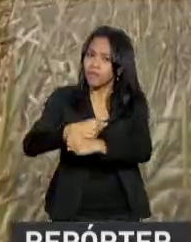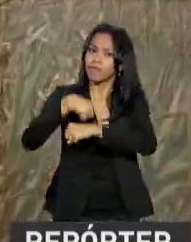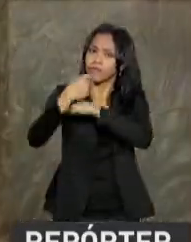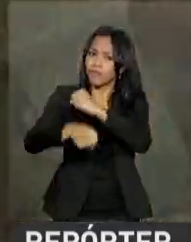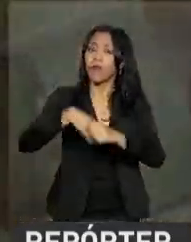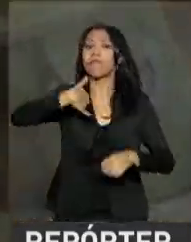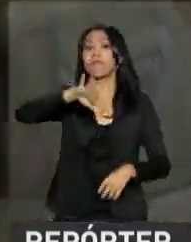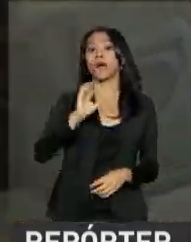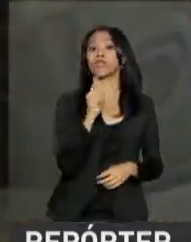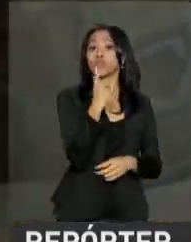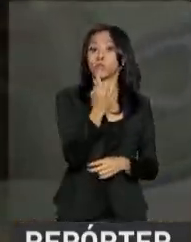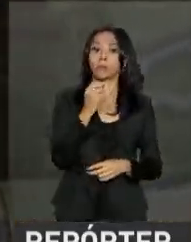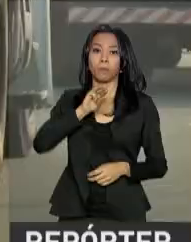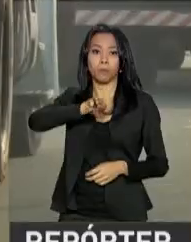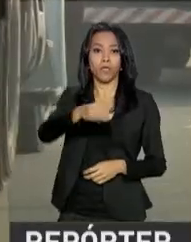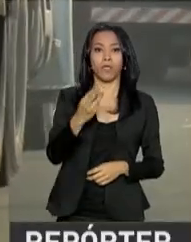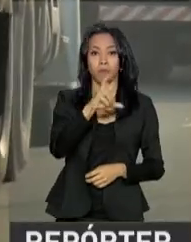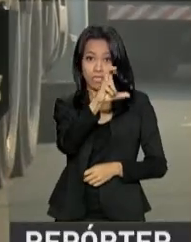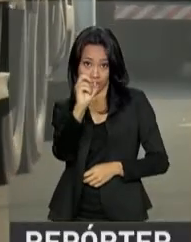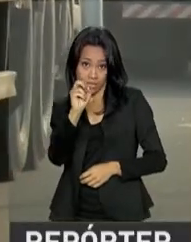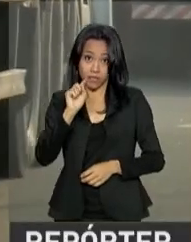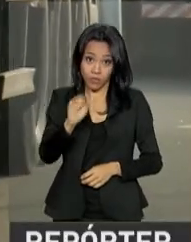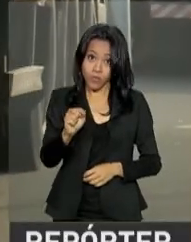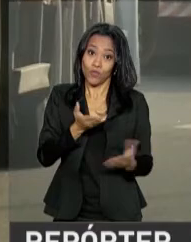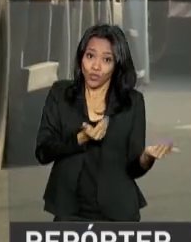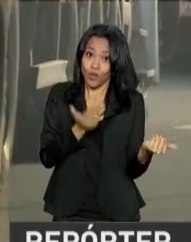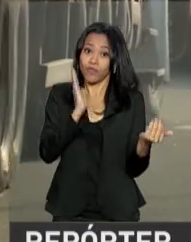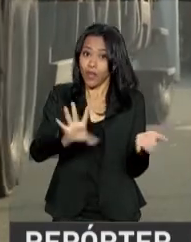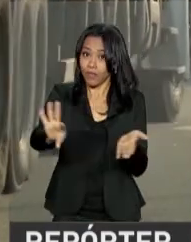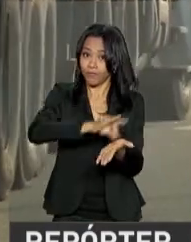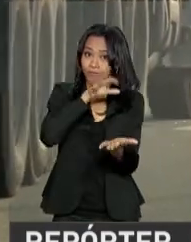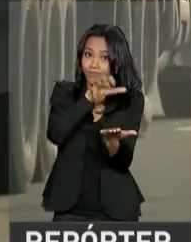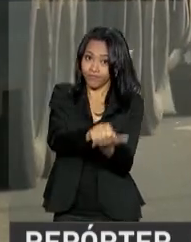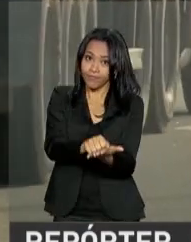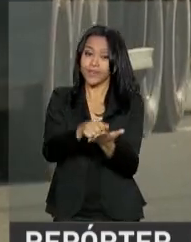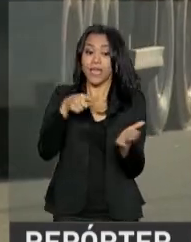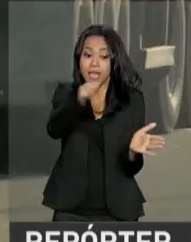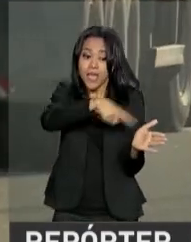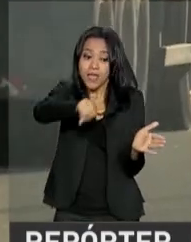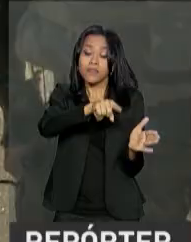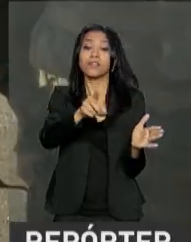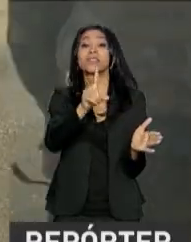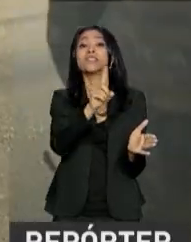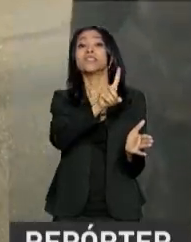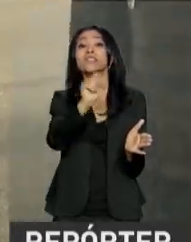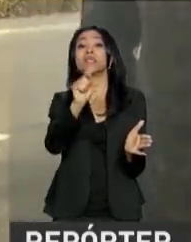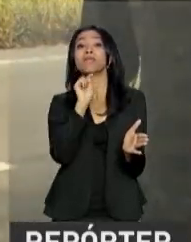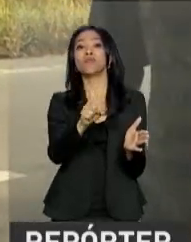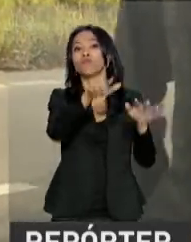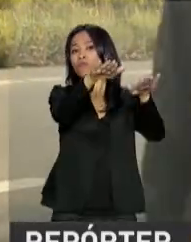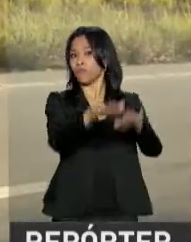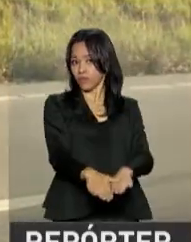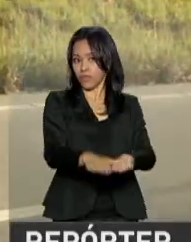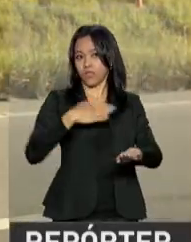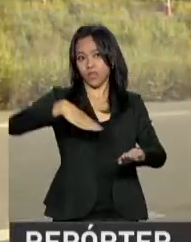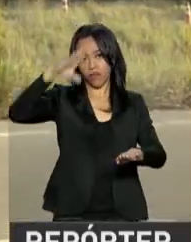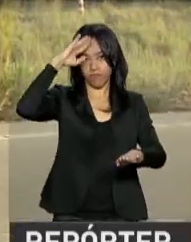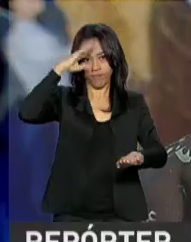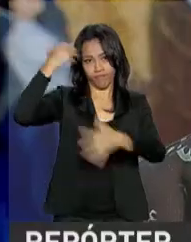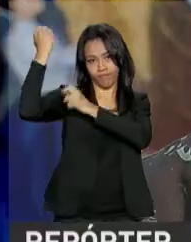mais de um milhão e quinhentos mil jovens se alistam desses aproximadamente 100 mil são incorporados às forças